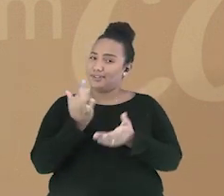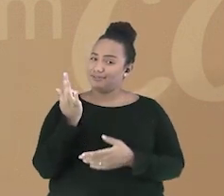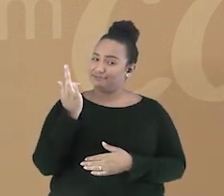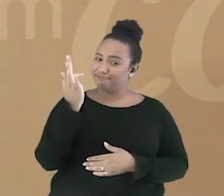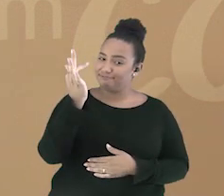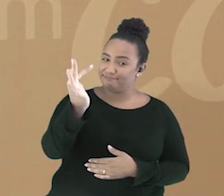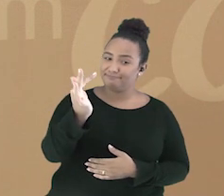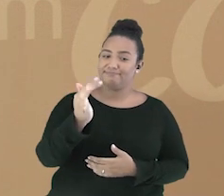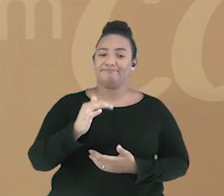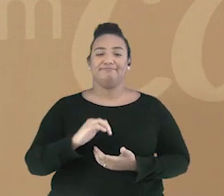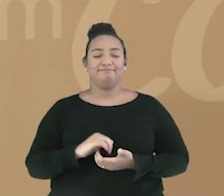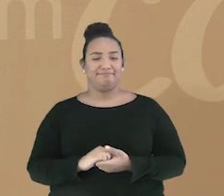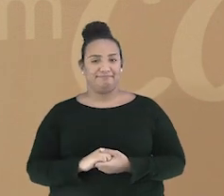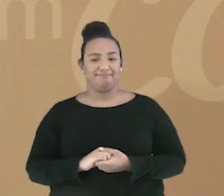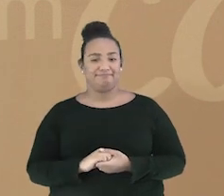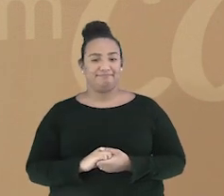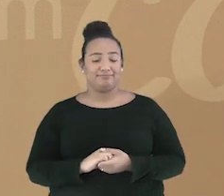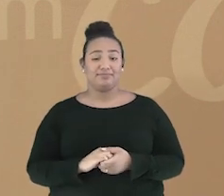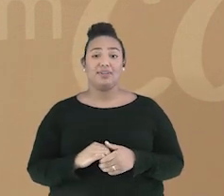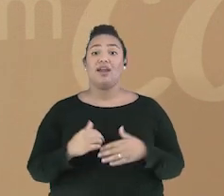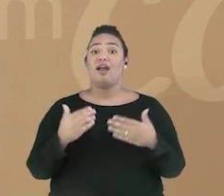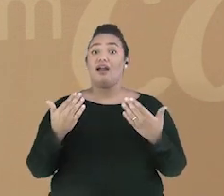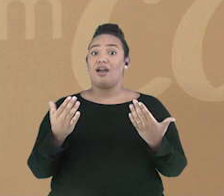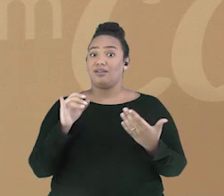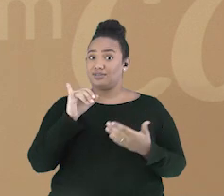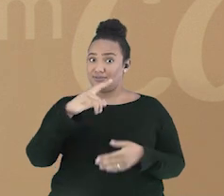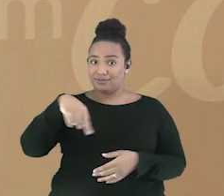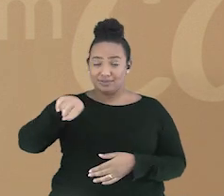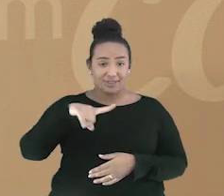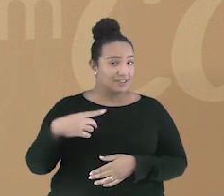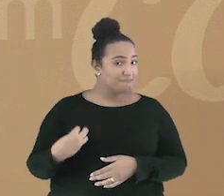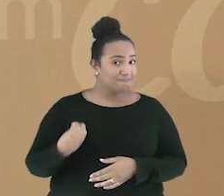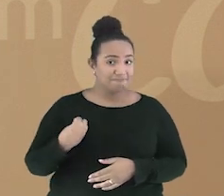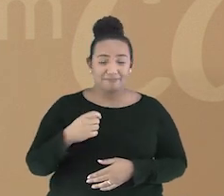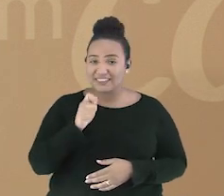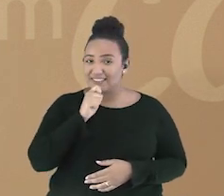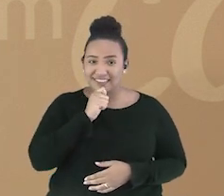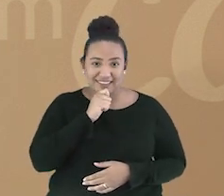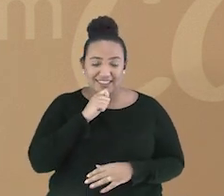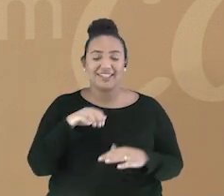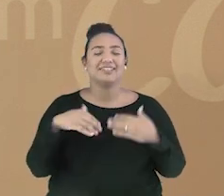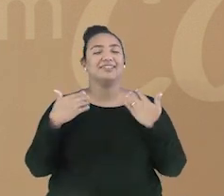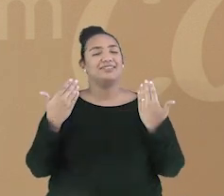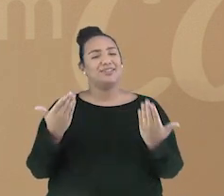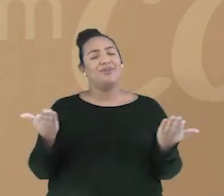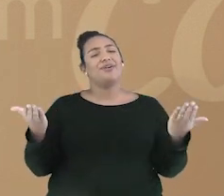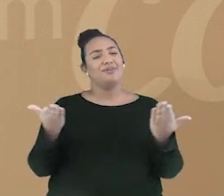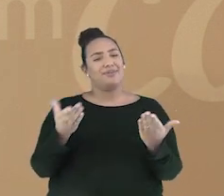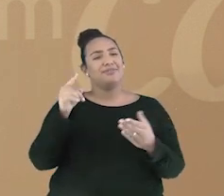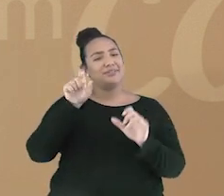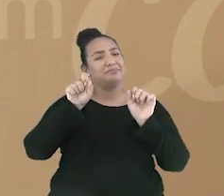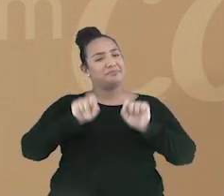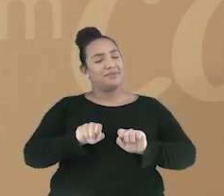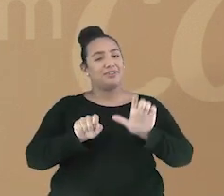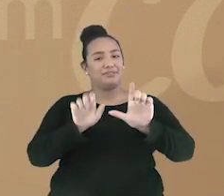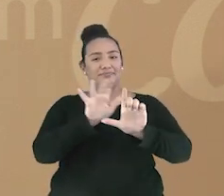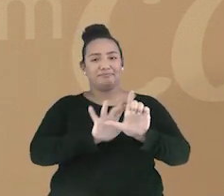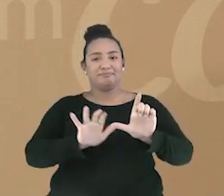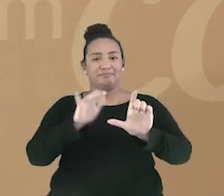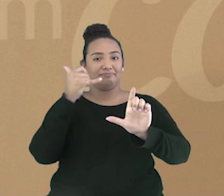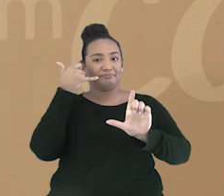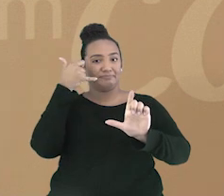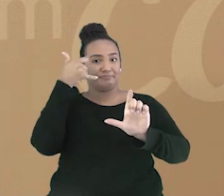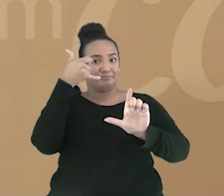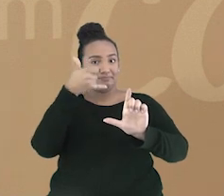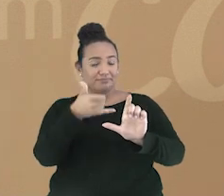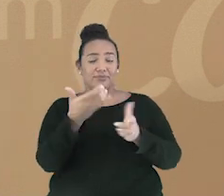aula. E se você ainda não registrou a sua presença em nossa aula, faça agora, pois a nossa aula já está chegando ao